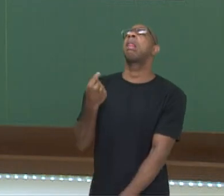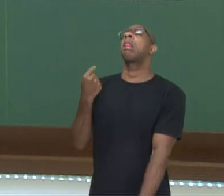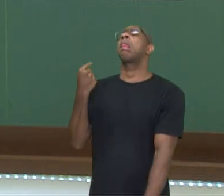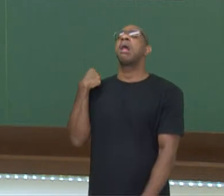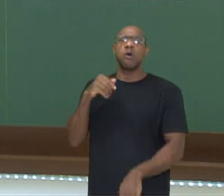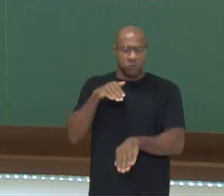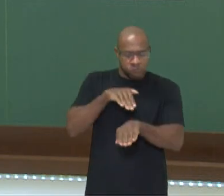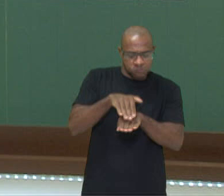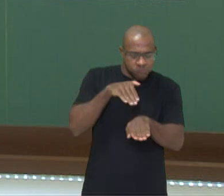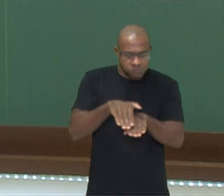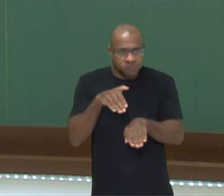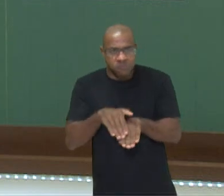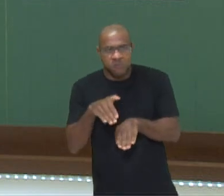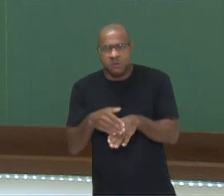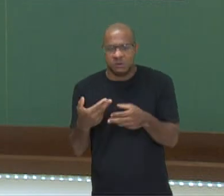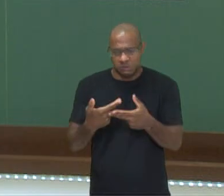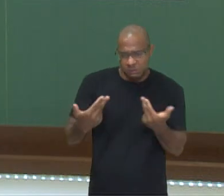lá?